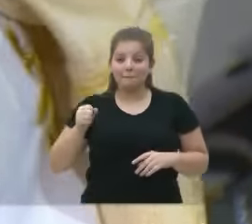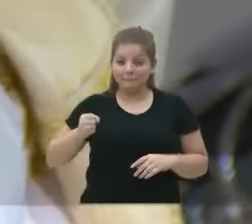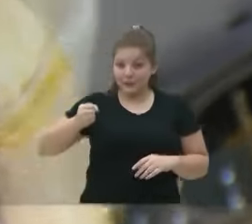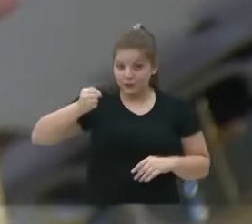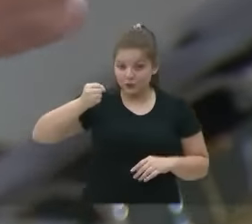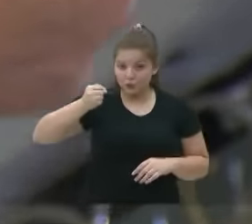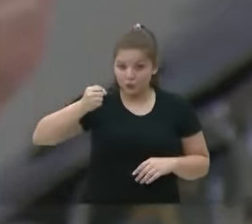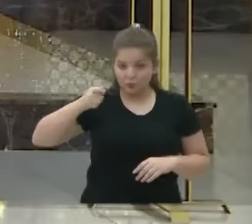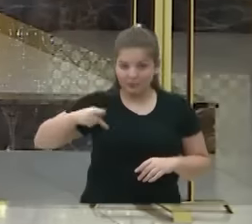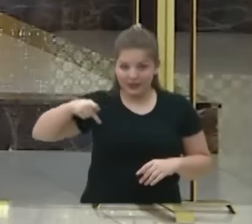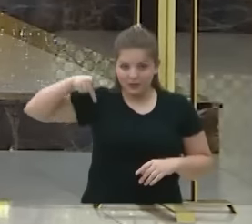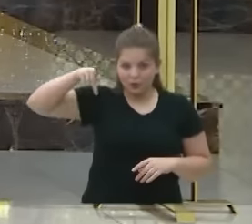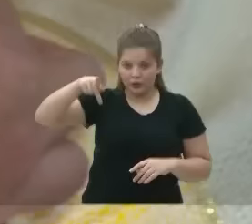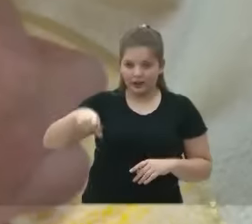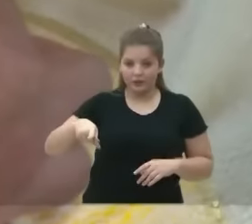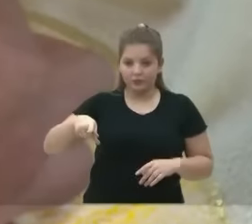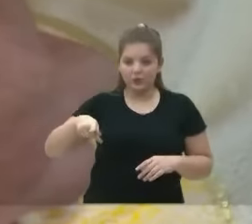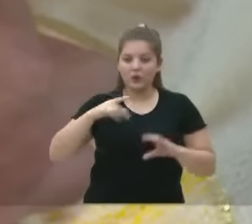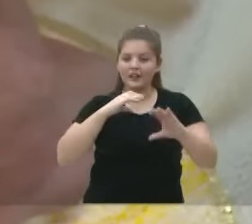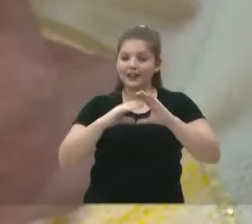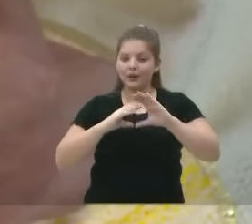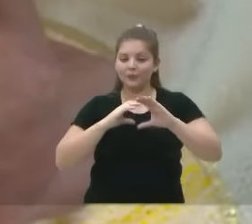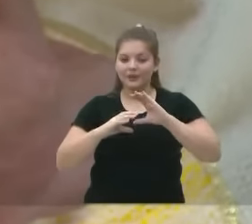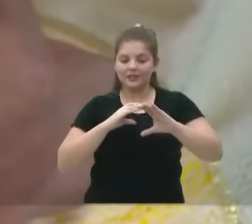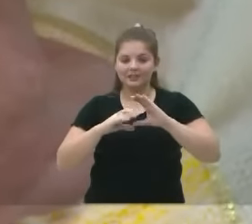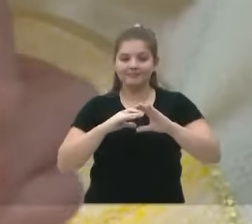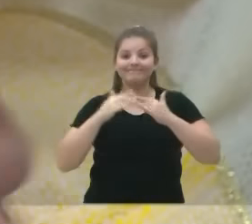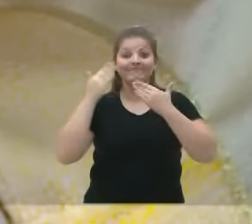Pastoral da Comunicação.